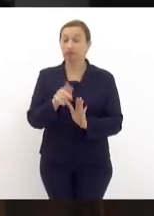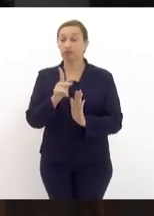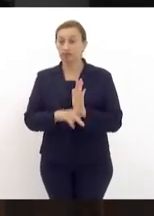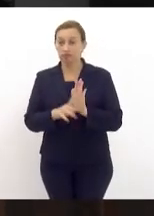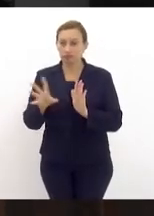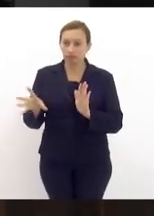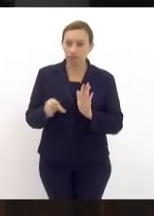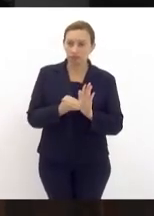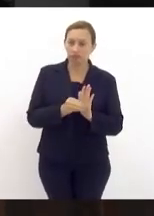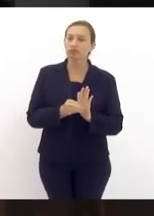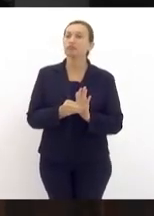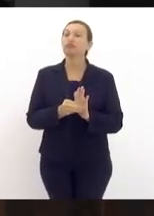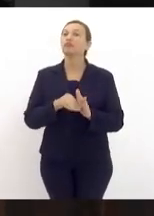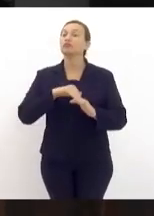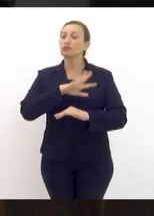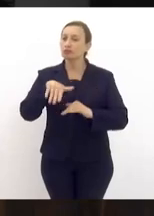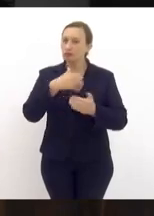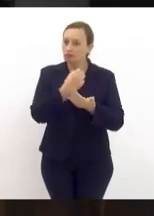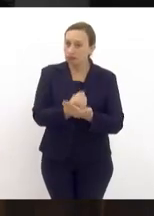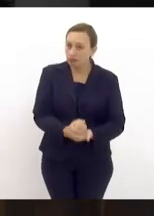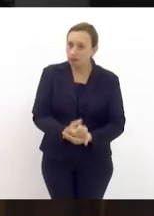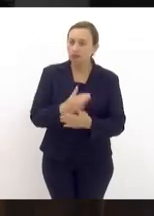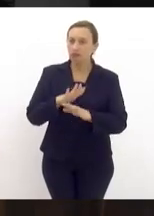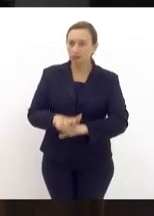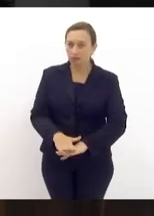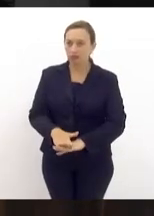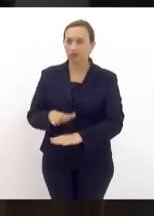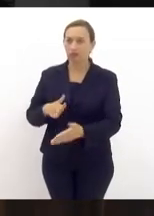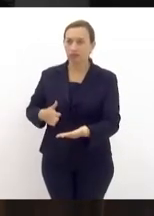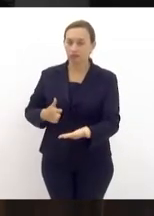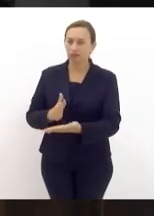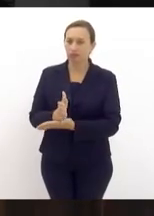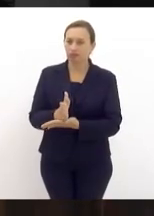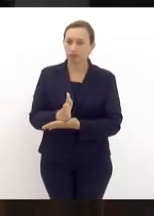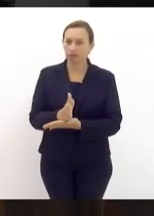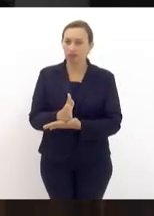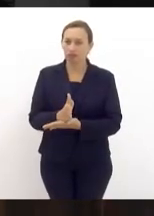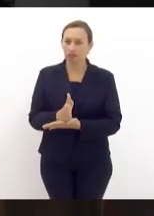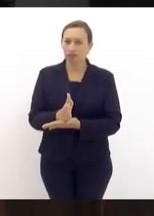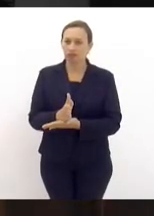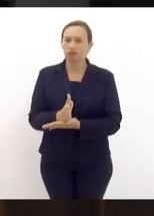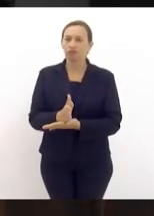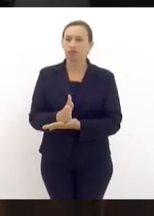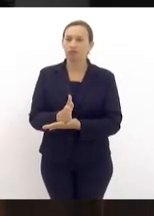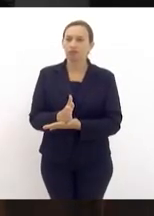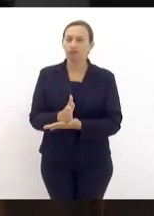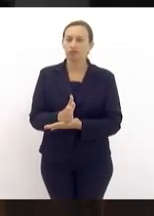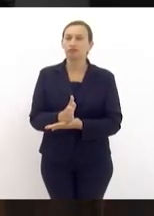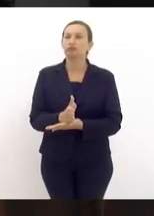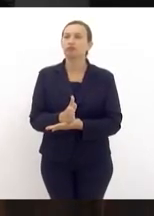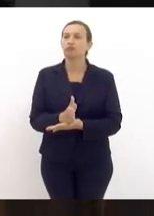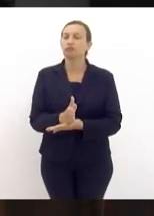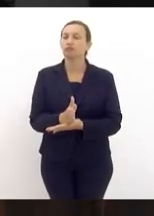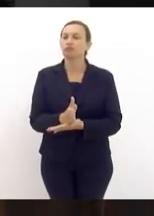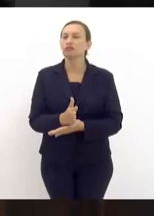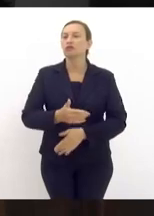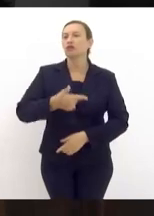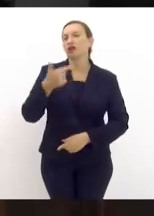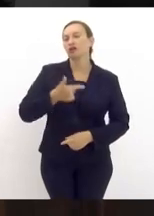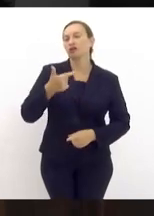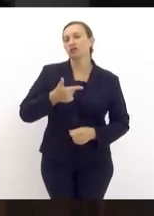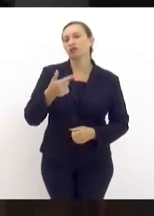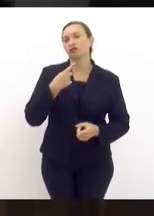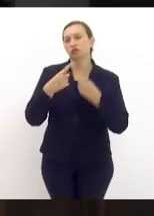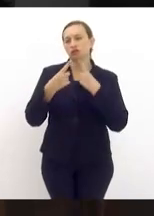assim emendado. Senhores que aprovam, permaneçam como estão. Aprovados. Vai a redação do vencido para a segunda